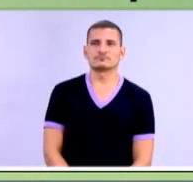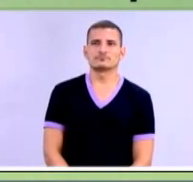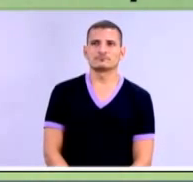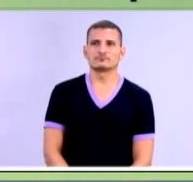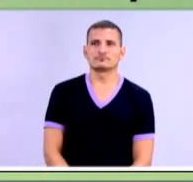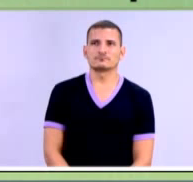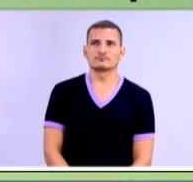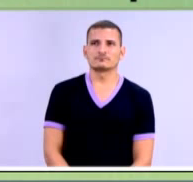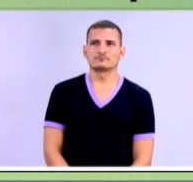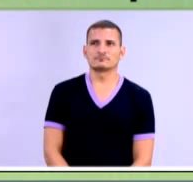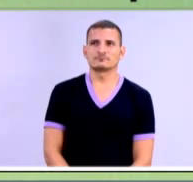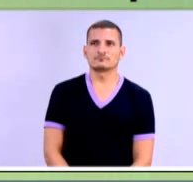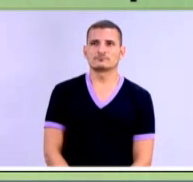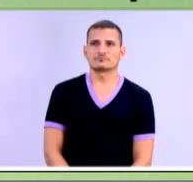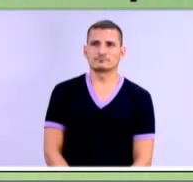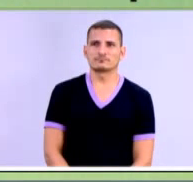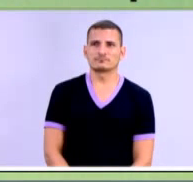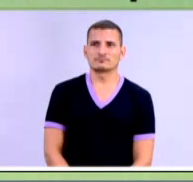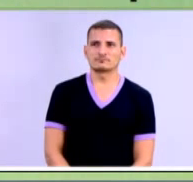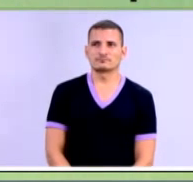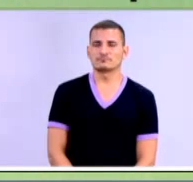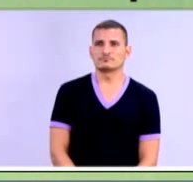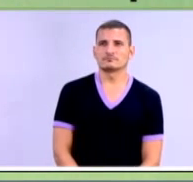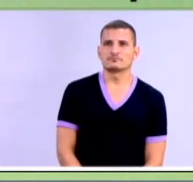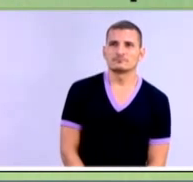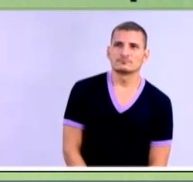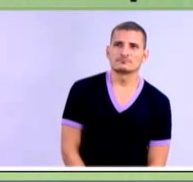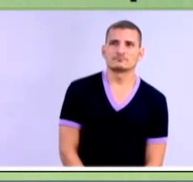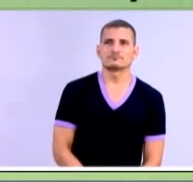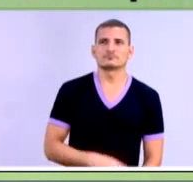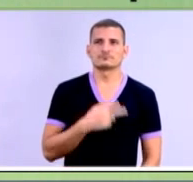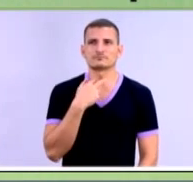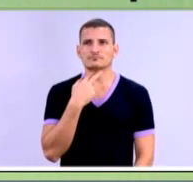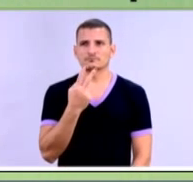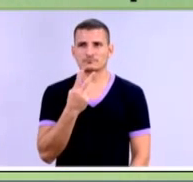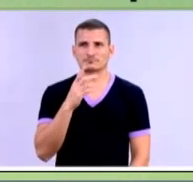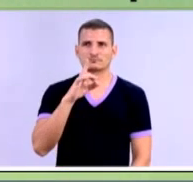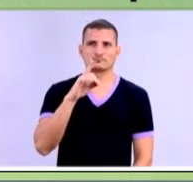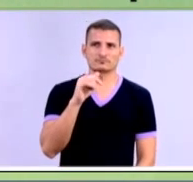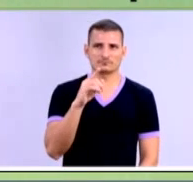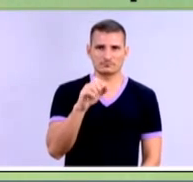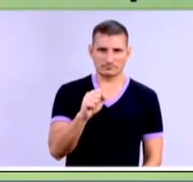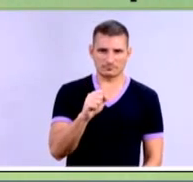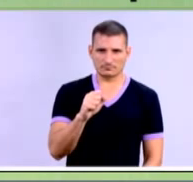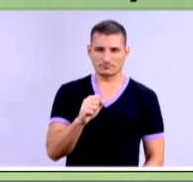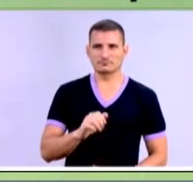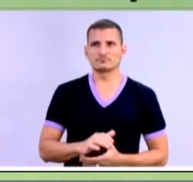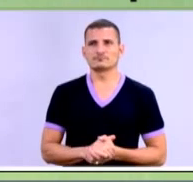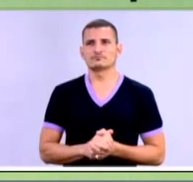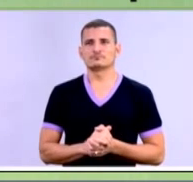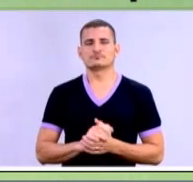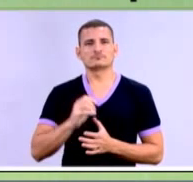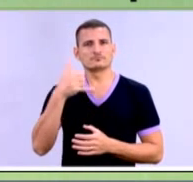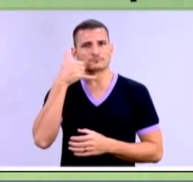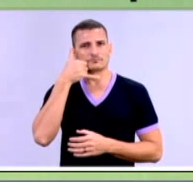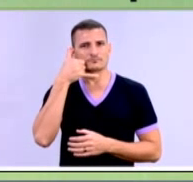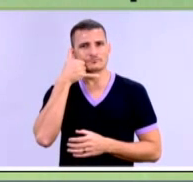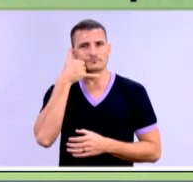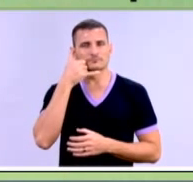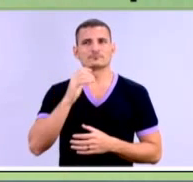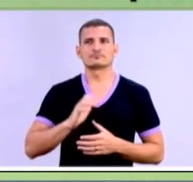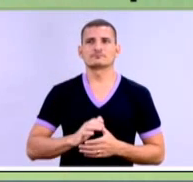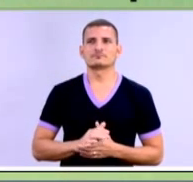cancelamento eletromagnético, mas a utilização principal: voz, dados e telecomunicações, como já foi dito,